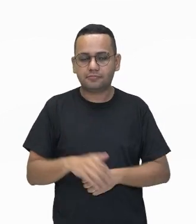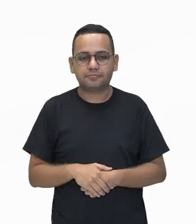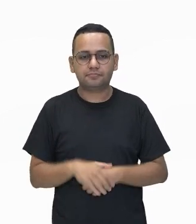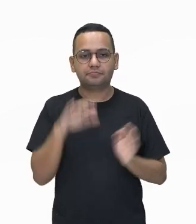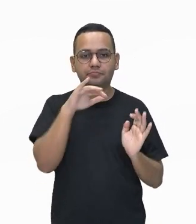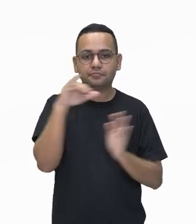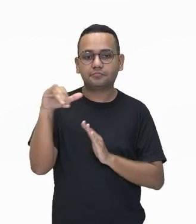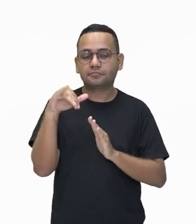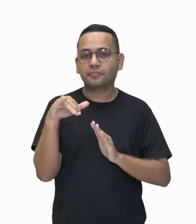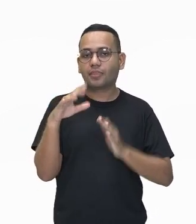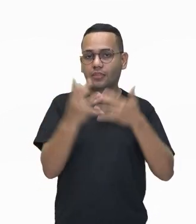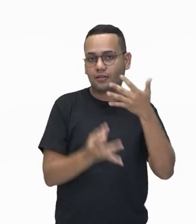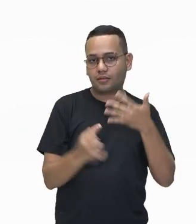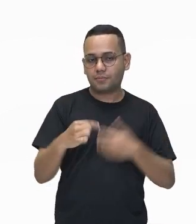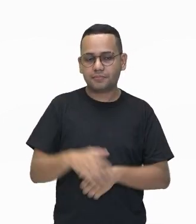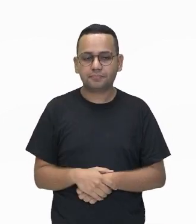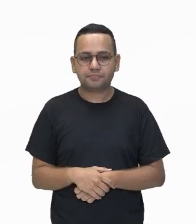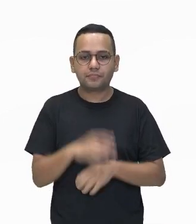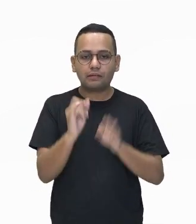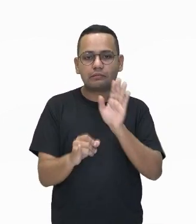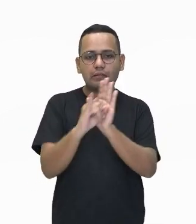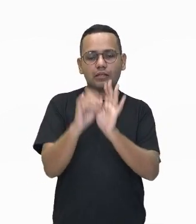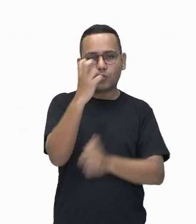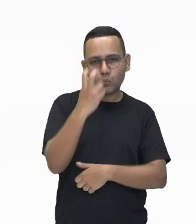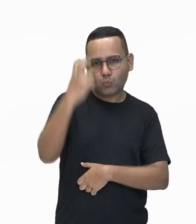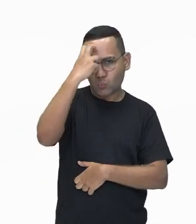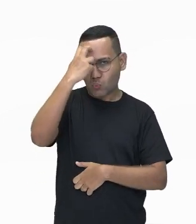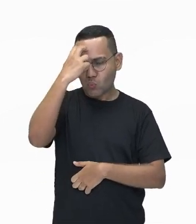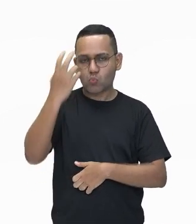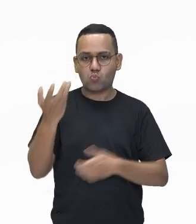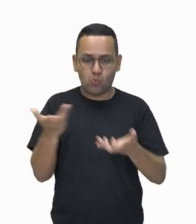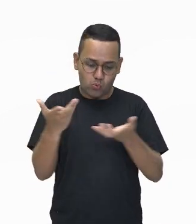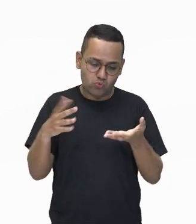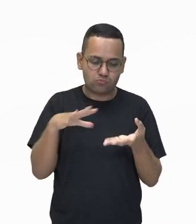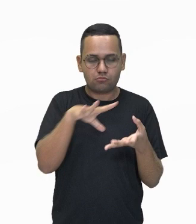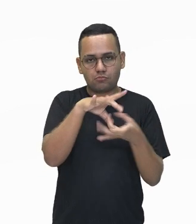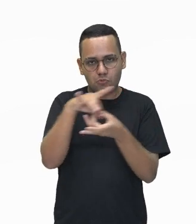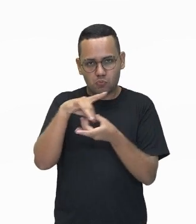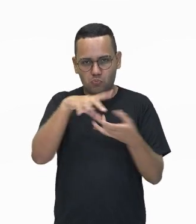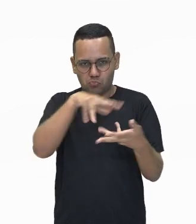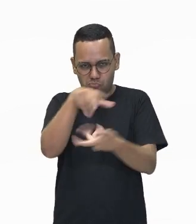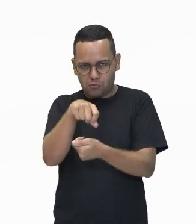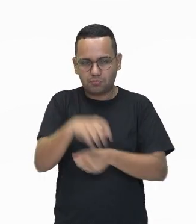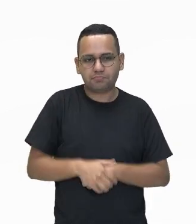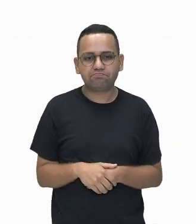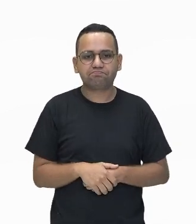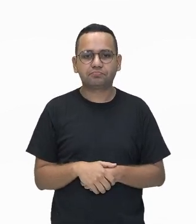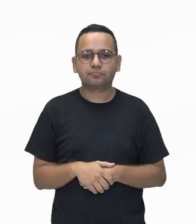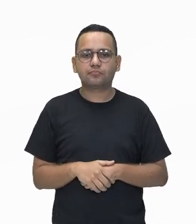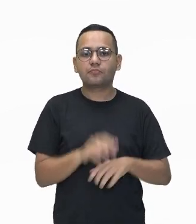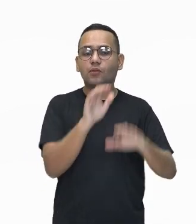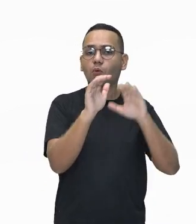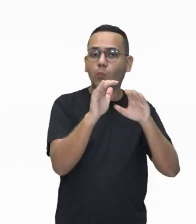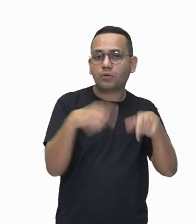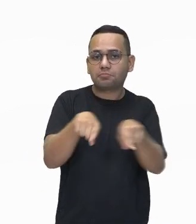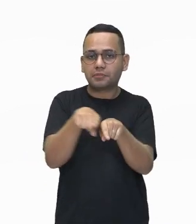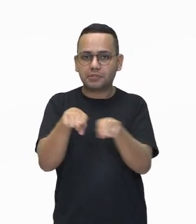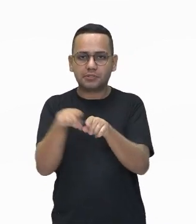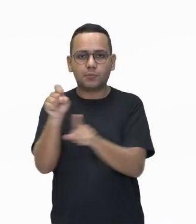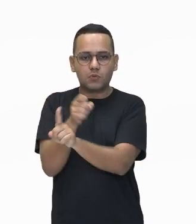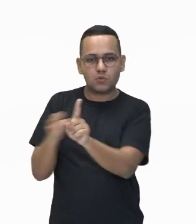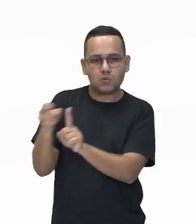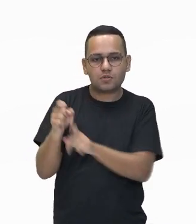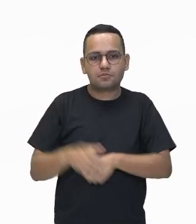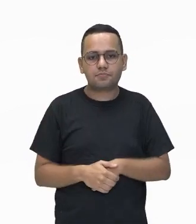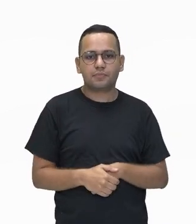identidade, detalhamento, identidade cultural no mundo globalizado. Comunidade e sociedade,